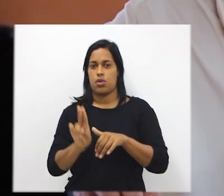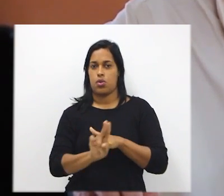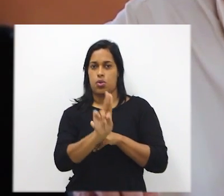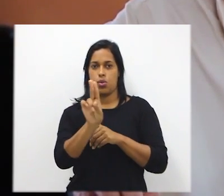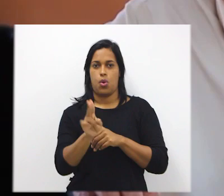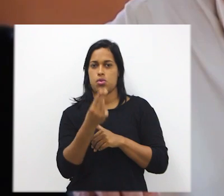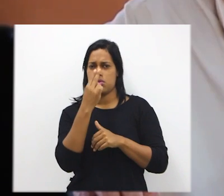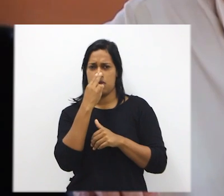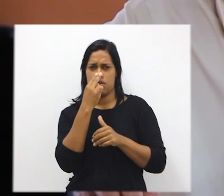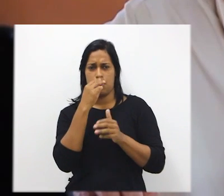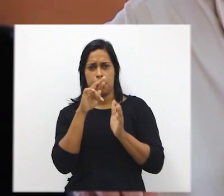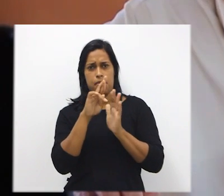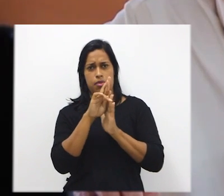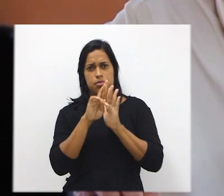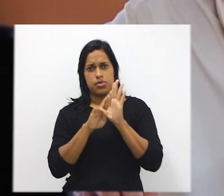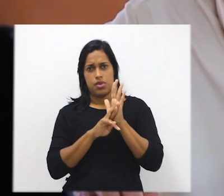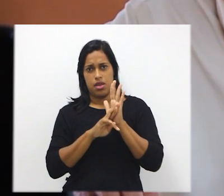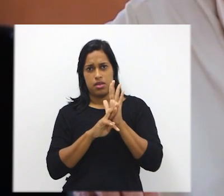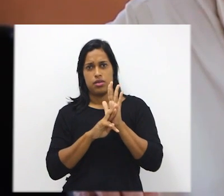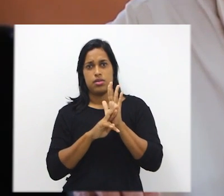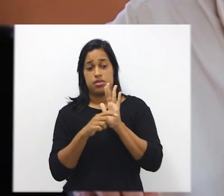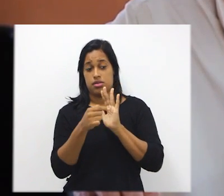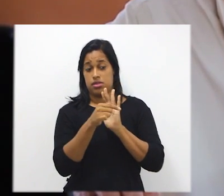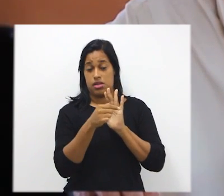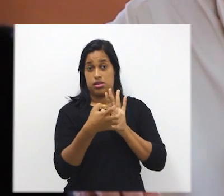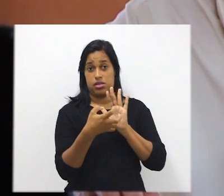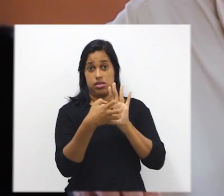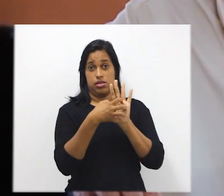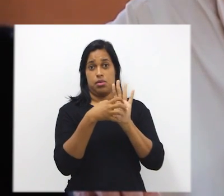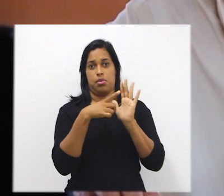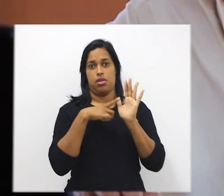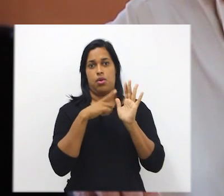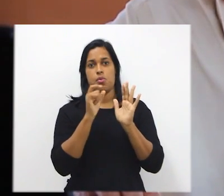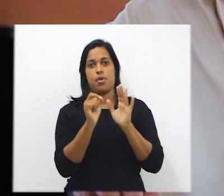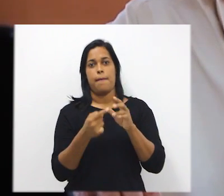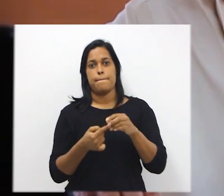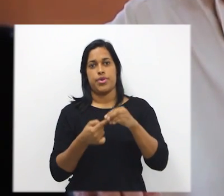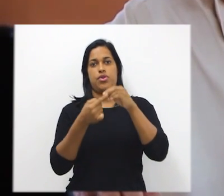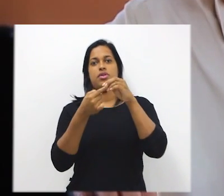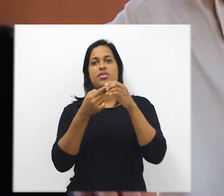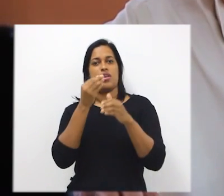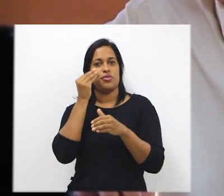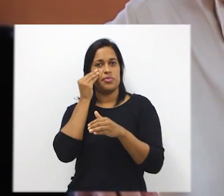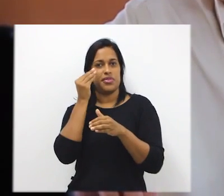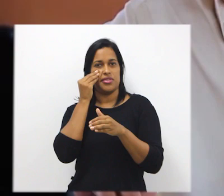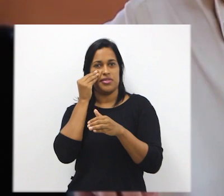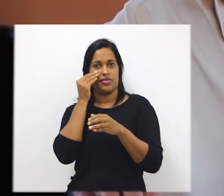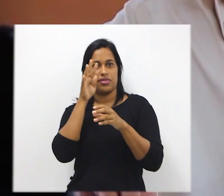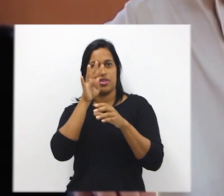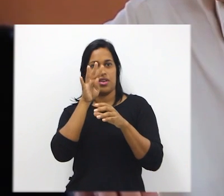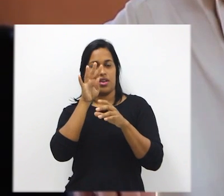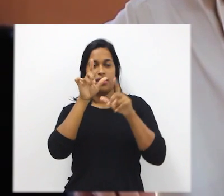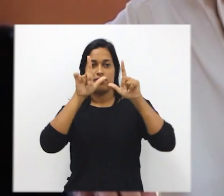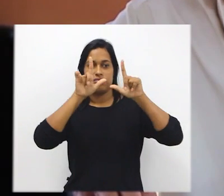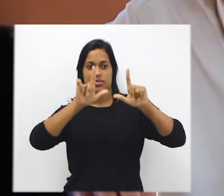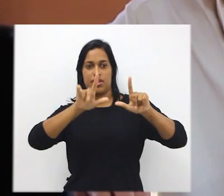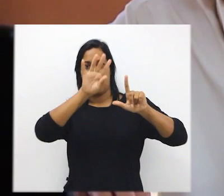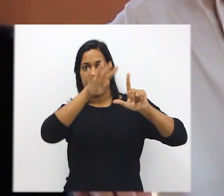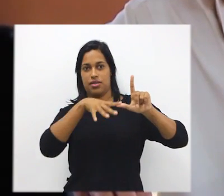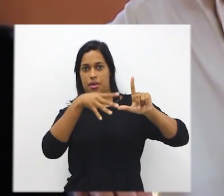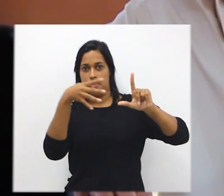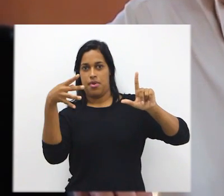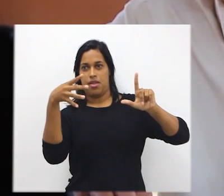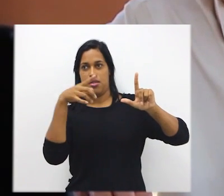da aritmética. Então, esses símbolos ele tem prioridades específicas. Na tabela que está sendo